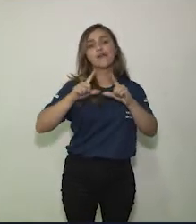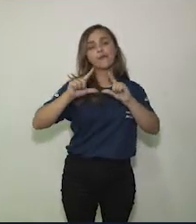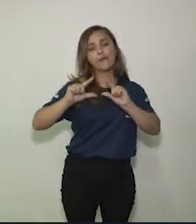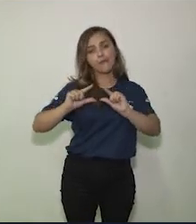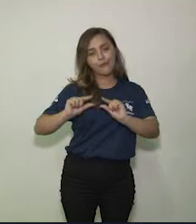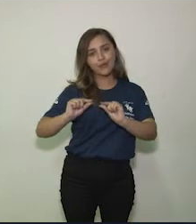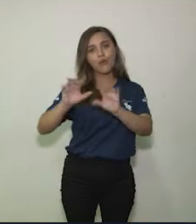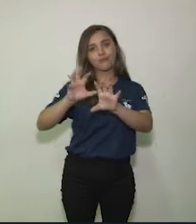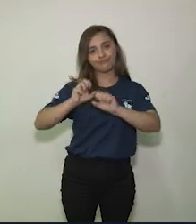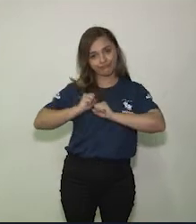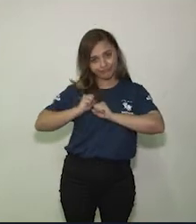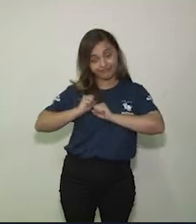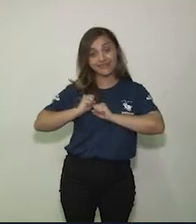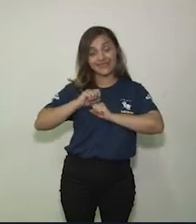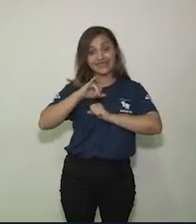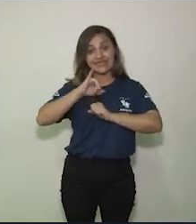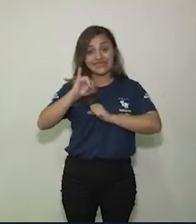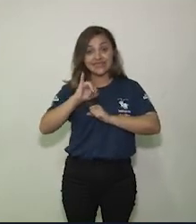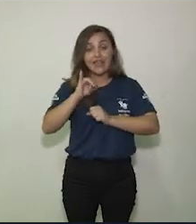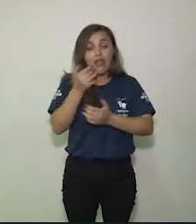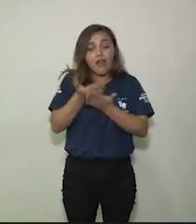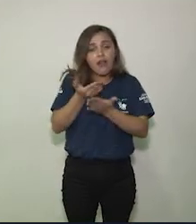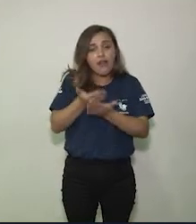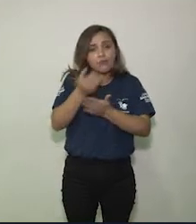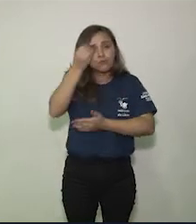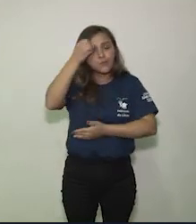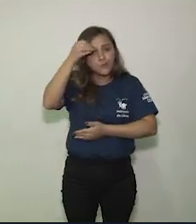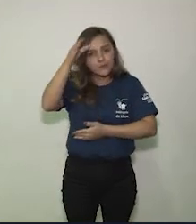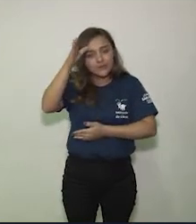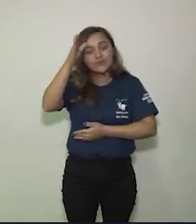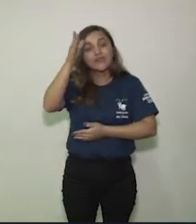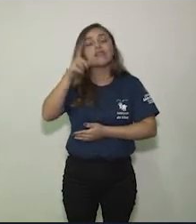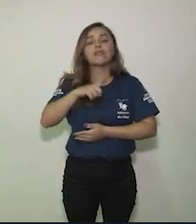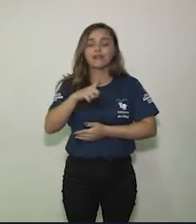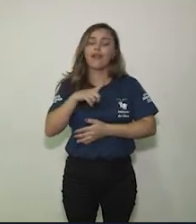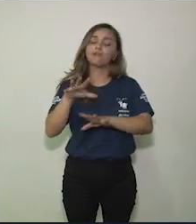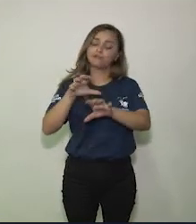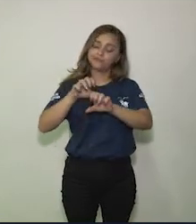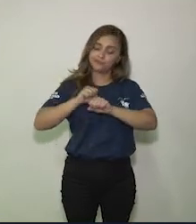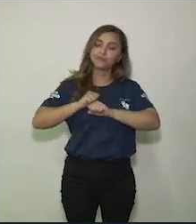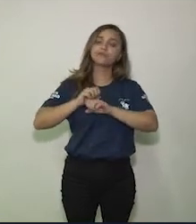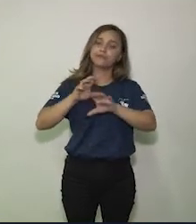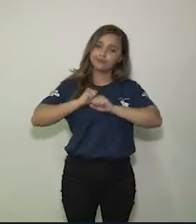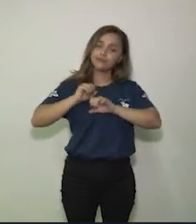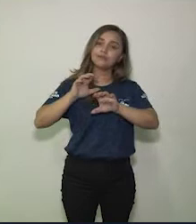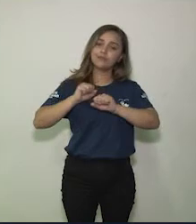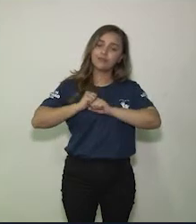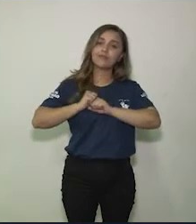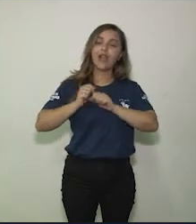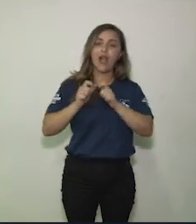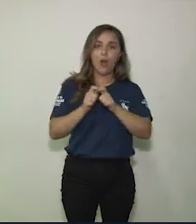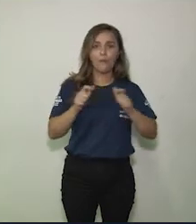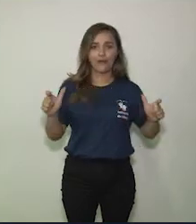melhor o perfil socioeconômico, menor a suscetibilidade.